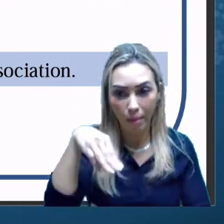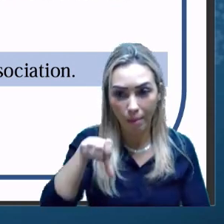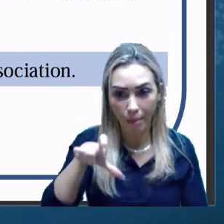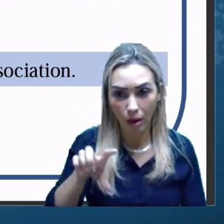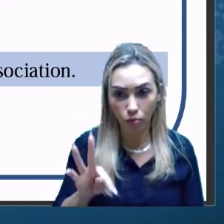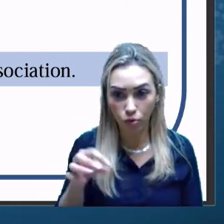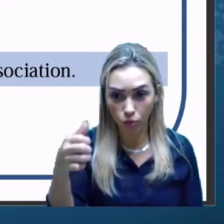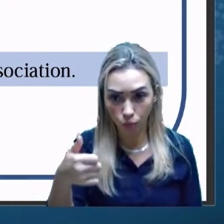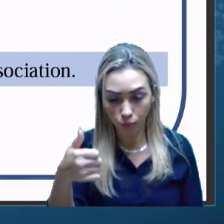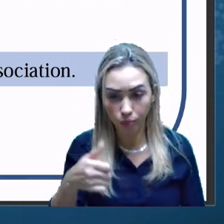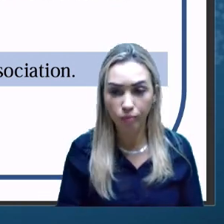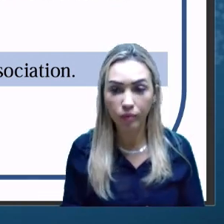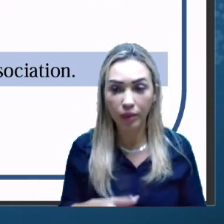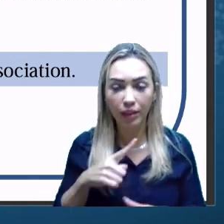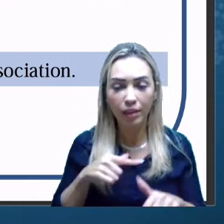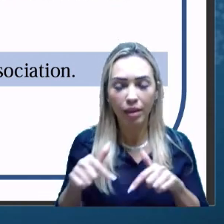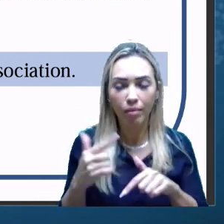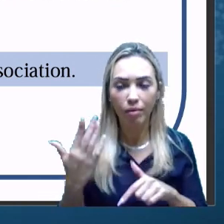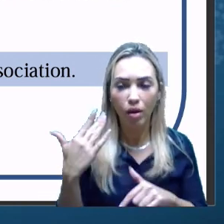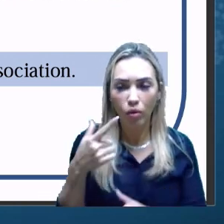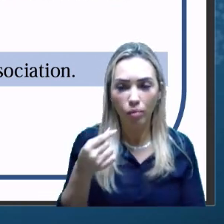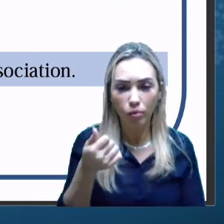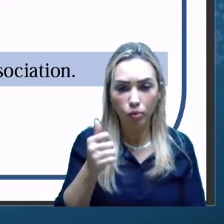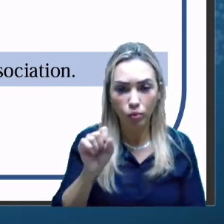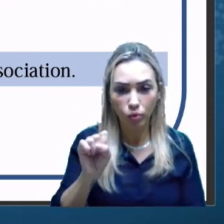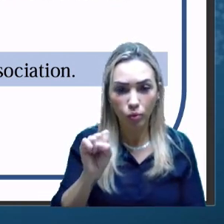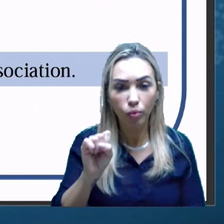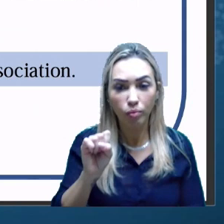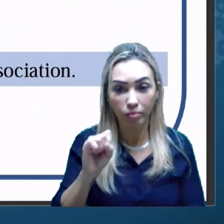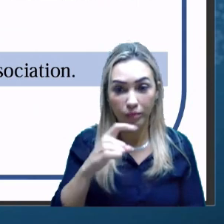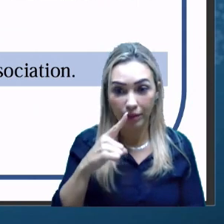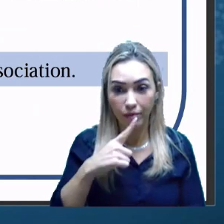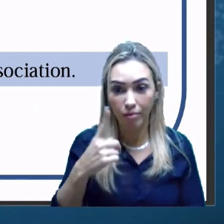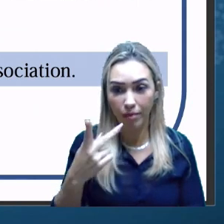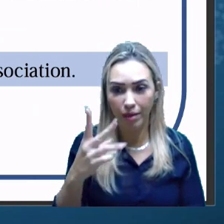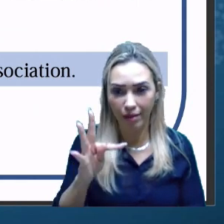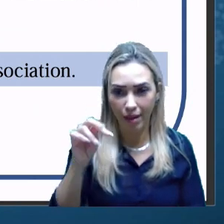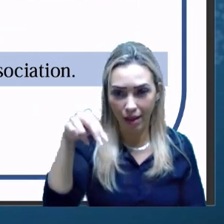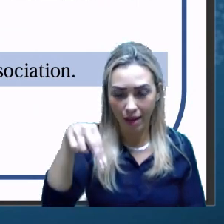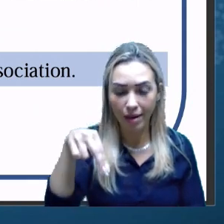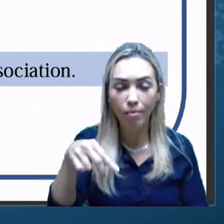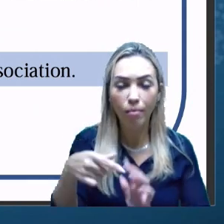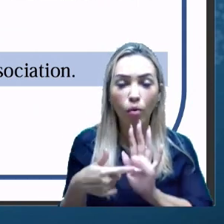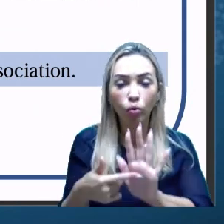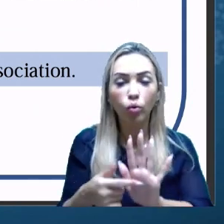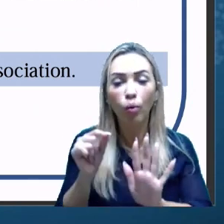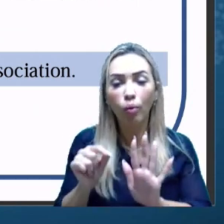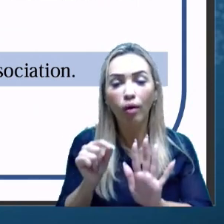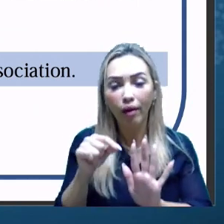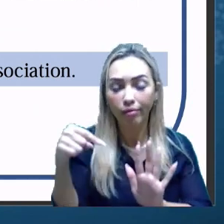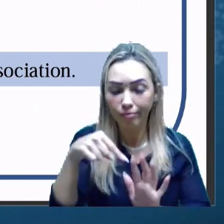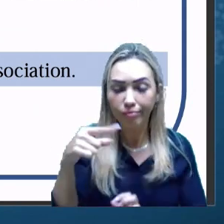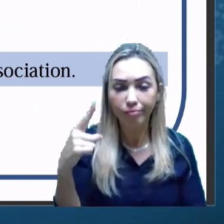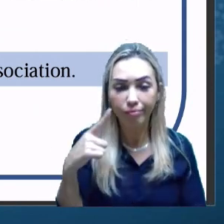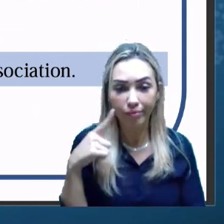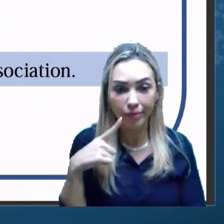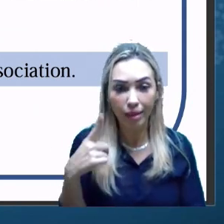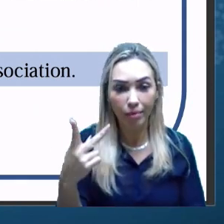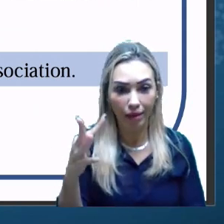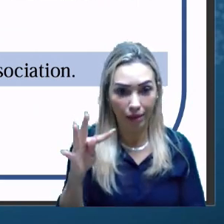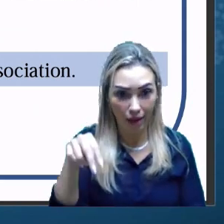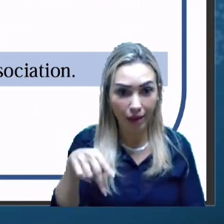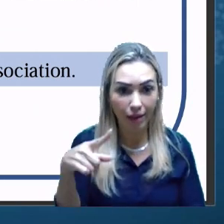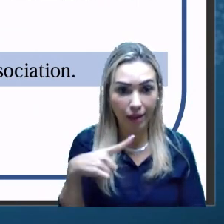trabalho publicado em 2018, a proteína de envelope de dengue vírus mostrou que a proteína ela tinha a capacidade, então,